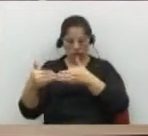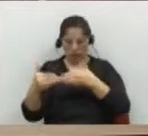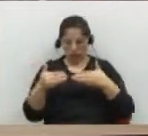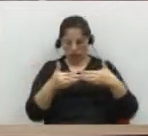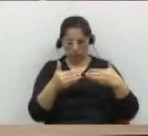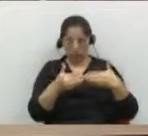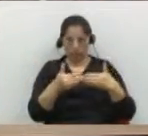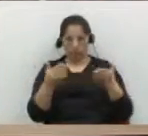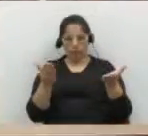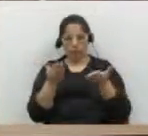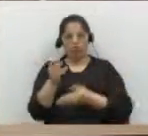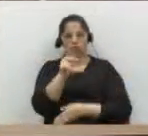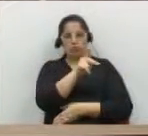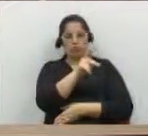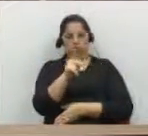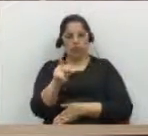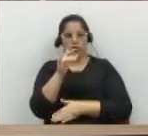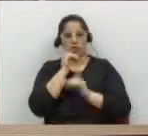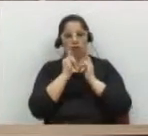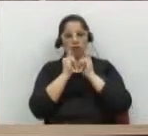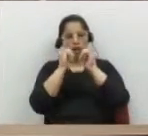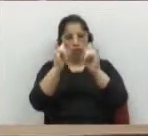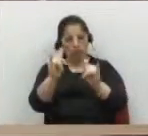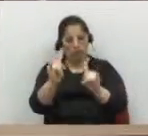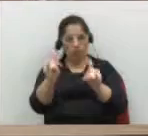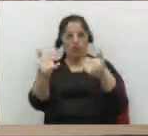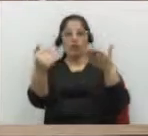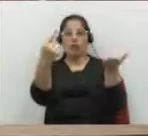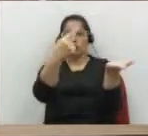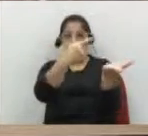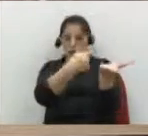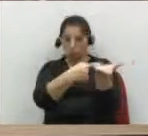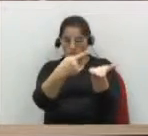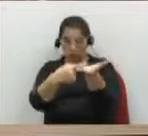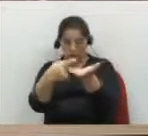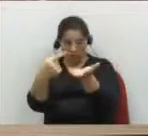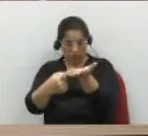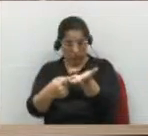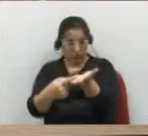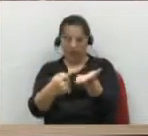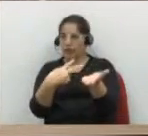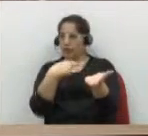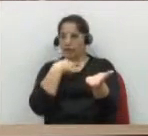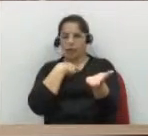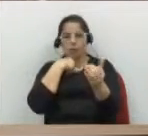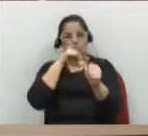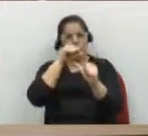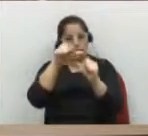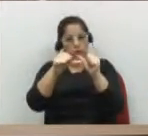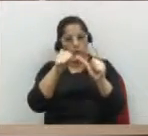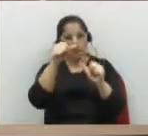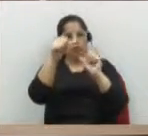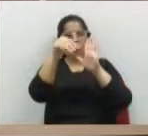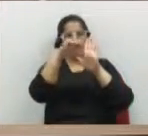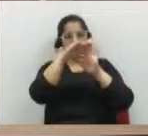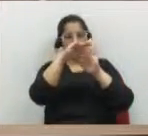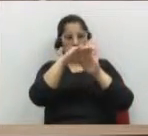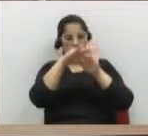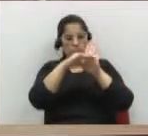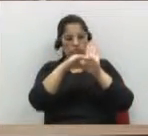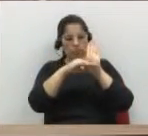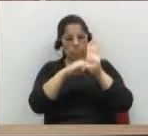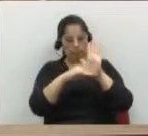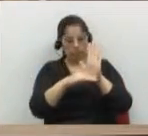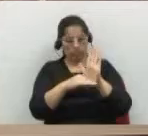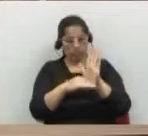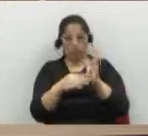esta presidência comunica que houve um acordo e não haverá inversão de pauta. Então, esta presidência